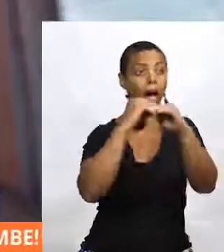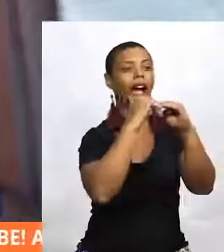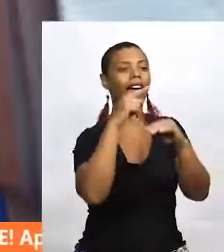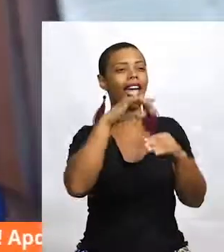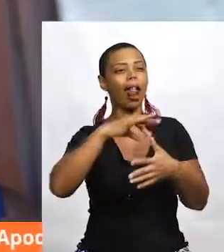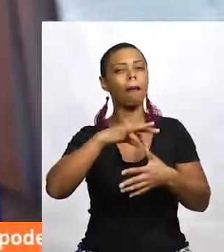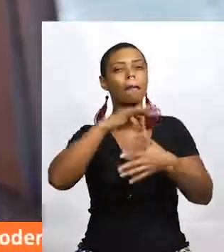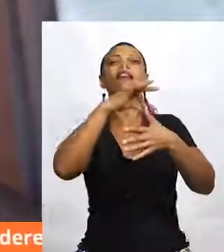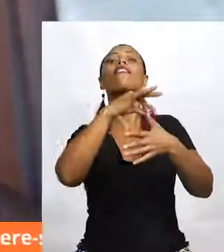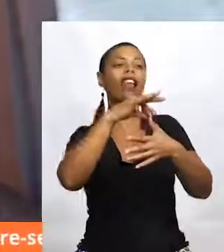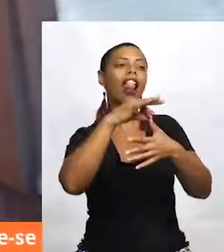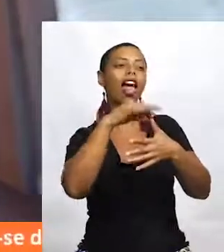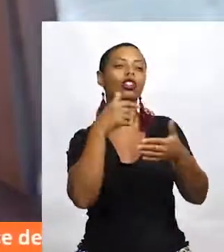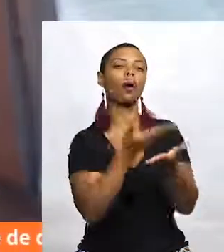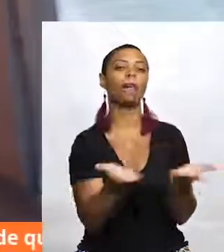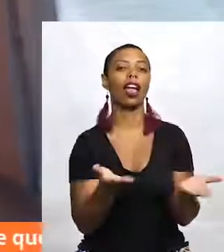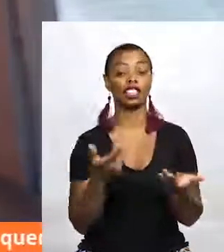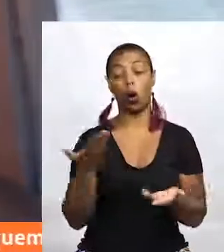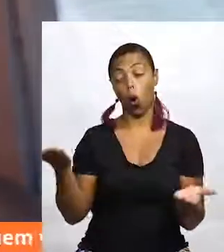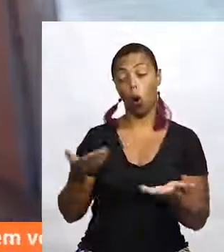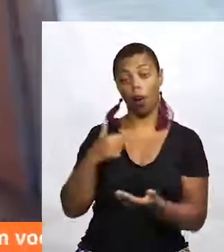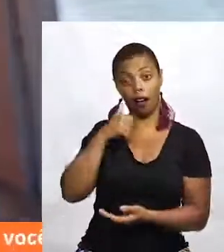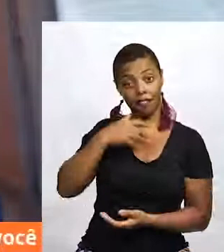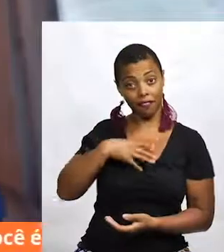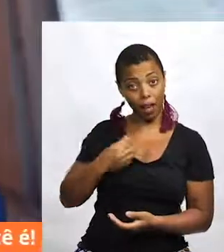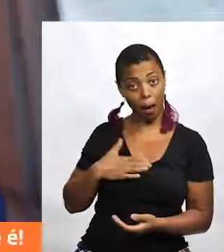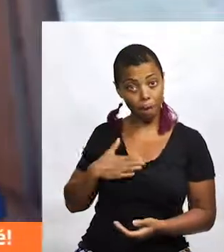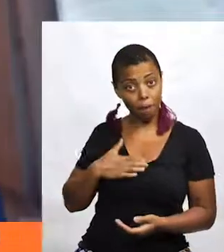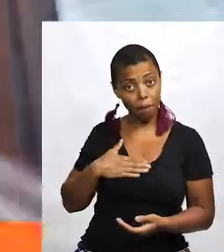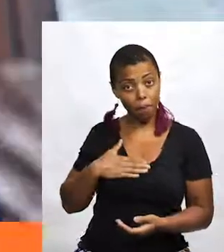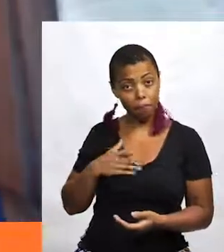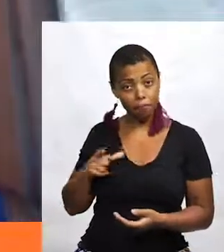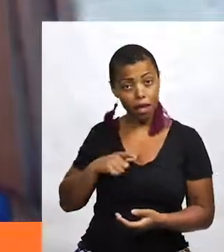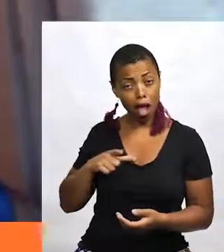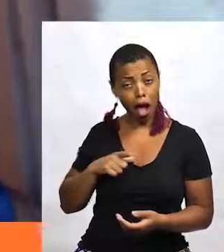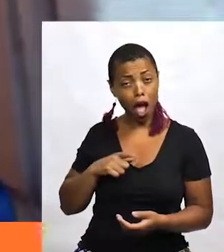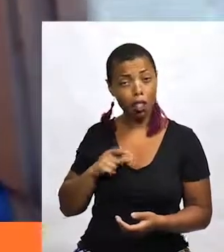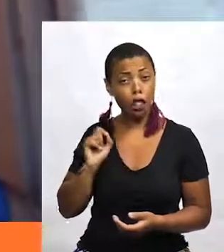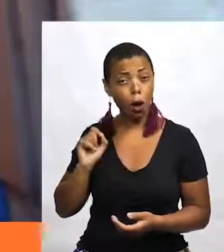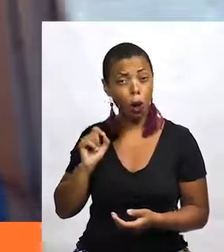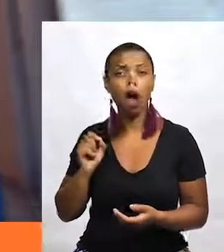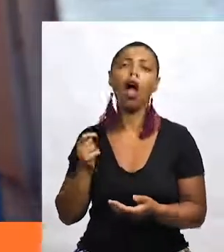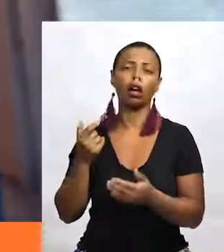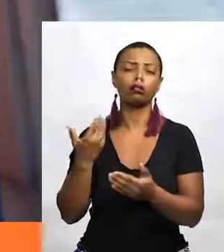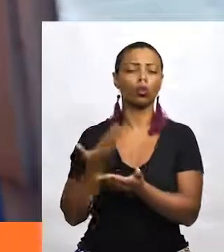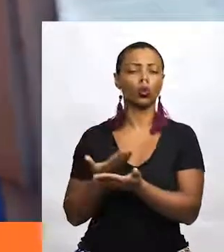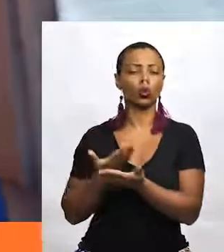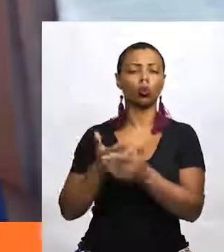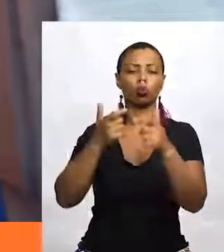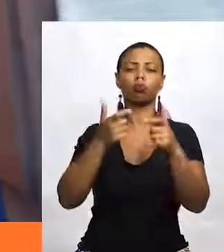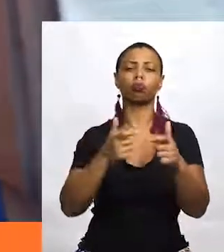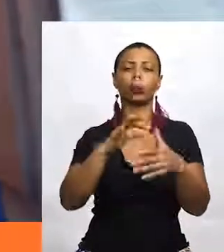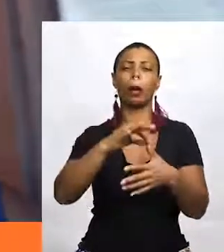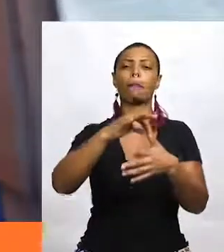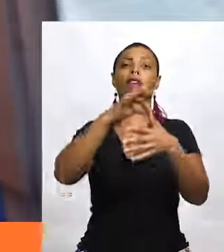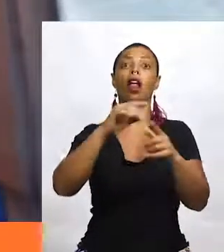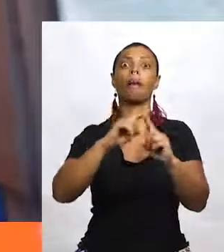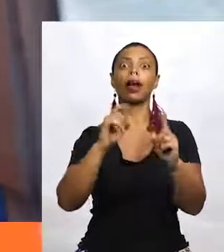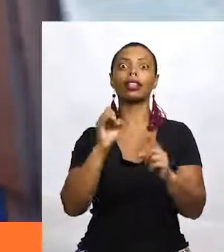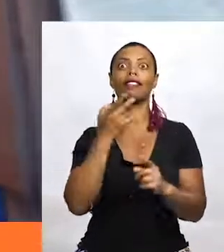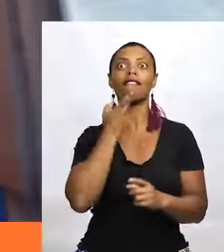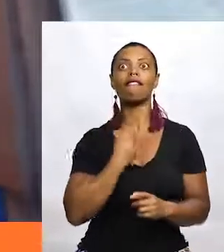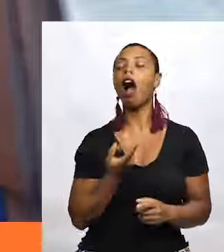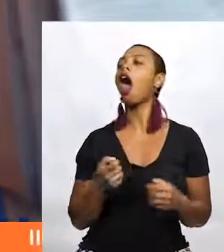que é privilegiada. Se alguém me dissesse, você tem que abrir mão da educação que você está dando para elas, seria um problema para mim. Então, é compreensível, mas